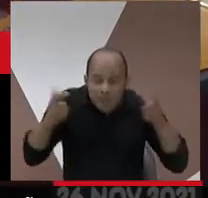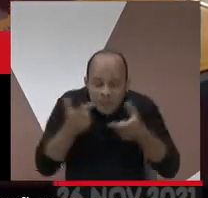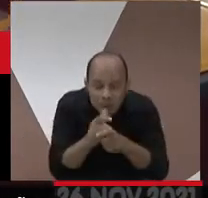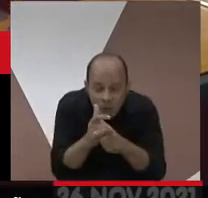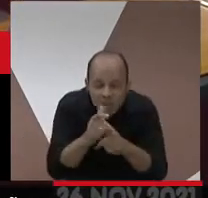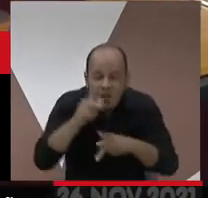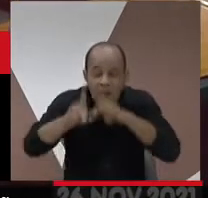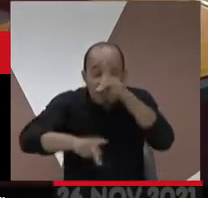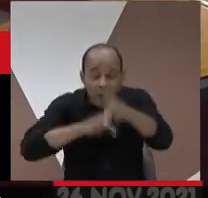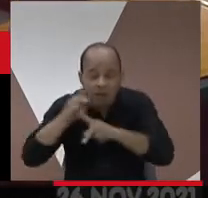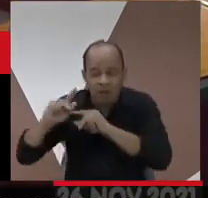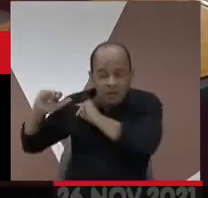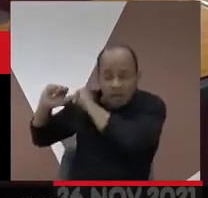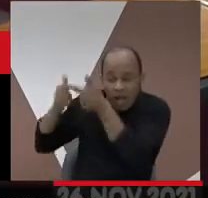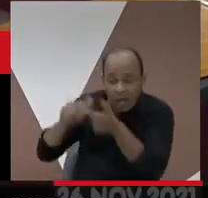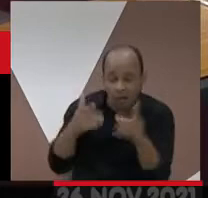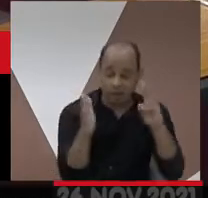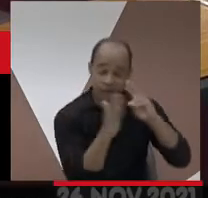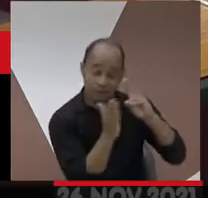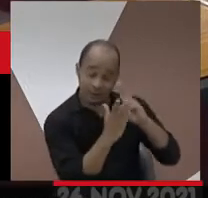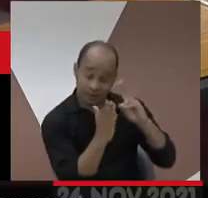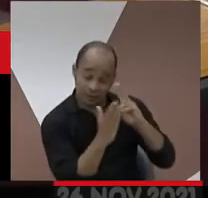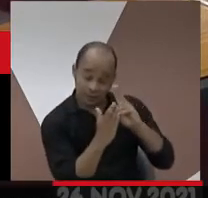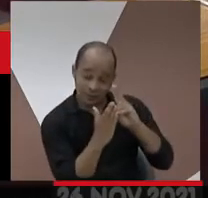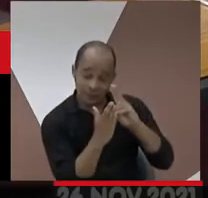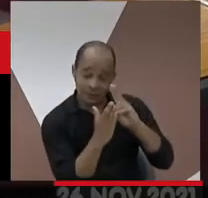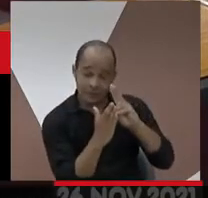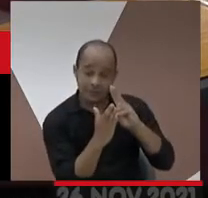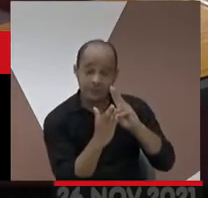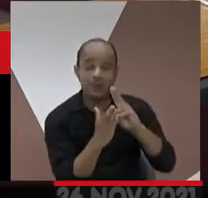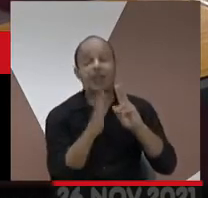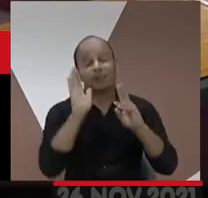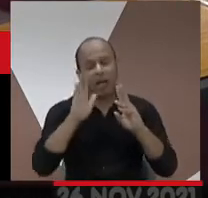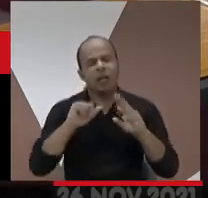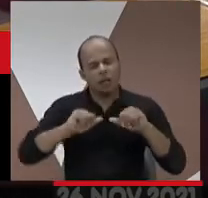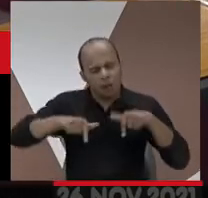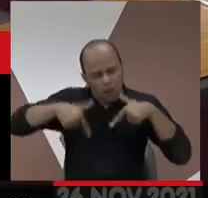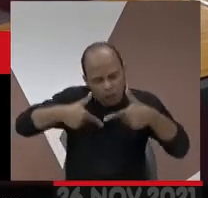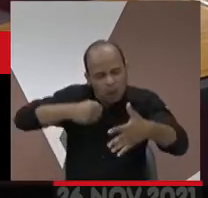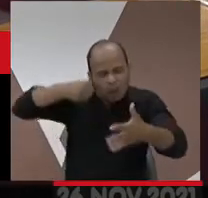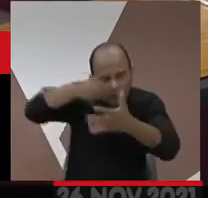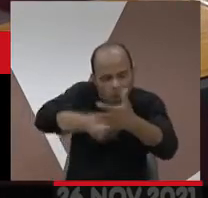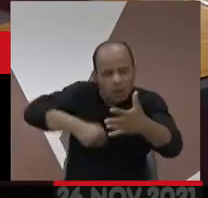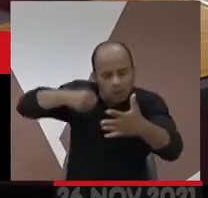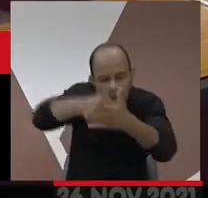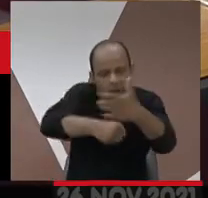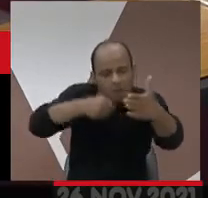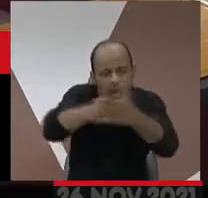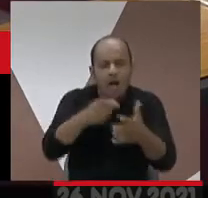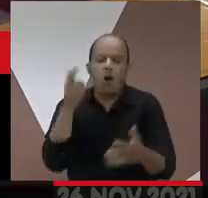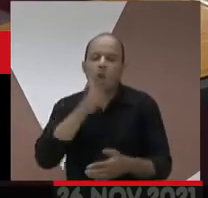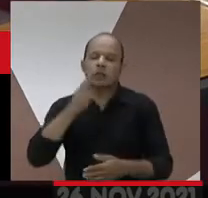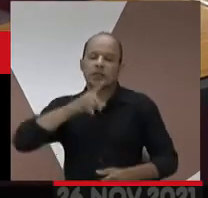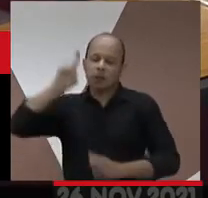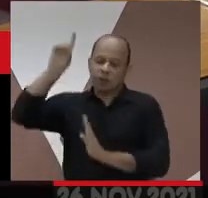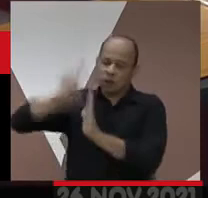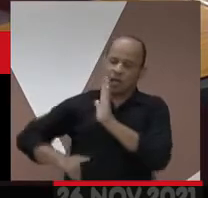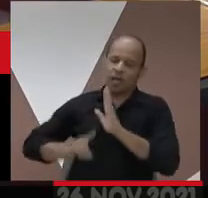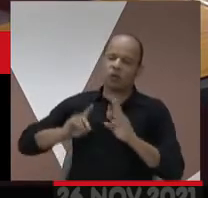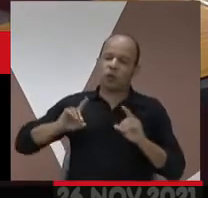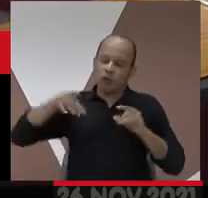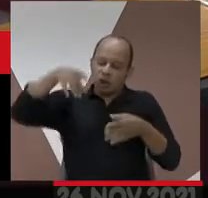povos tradicionais, que ainda estamos lutando para garantir o nosso direito ao meio de plantar nossas